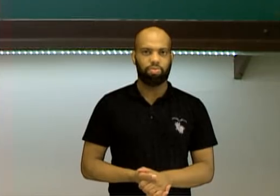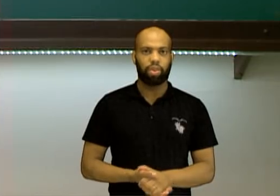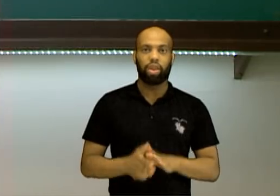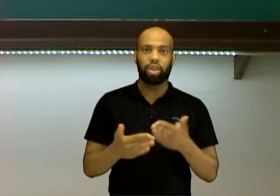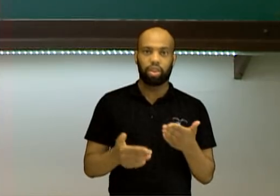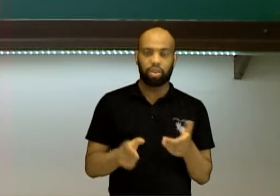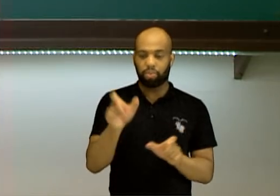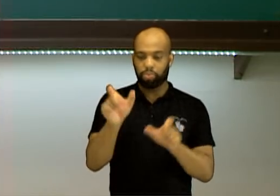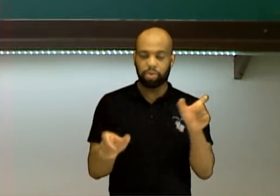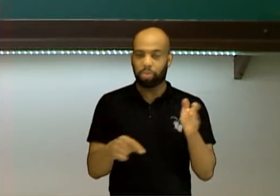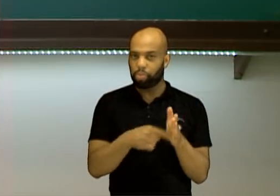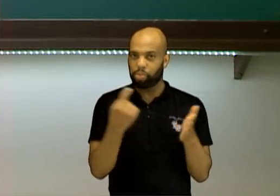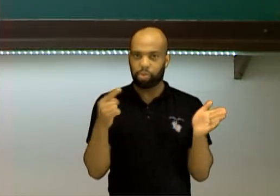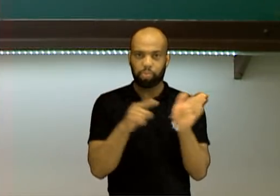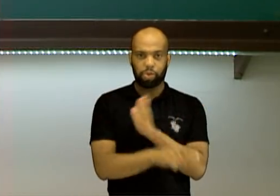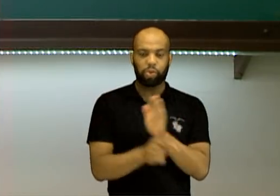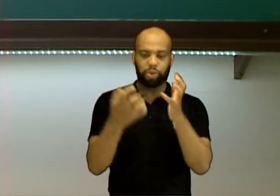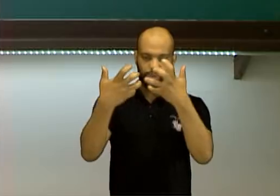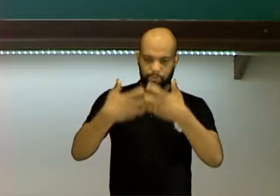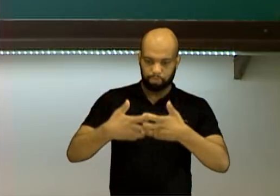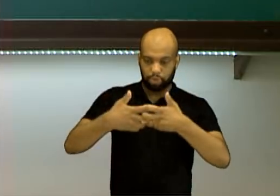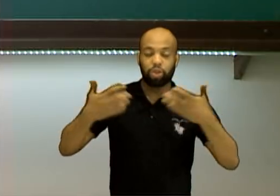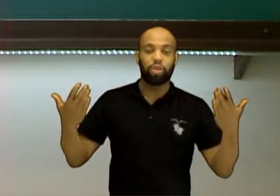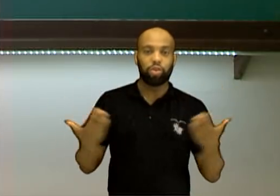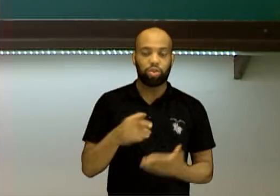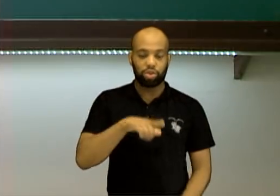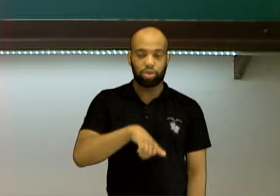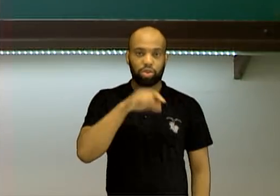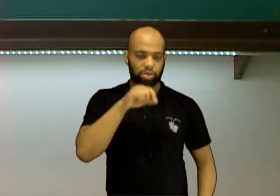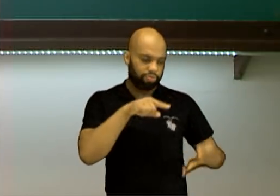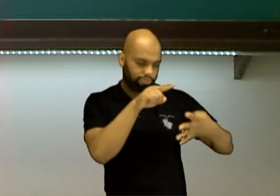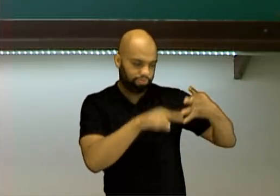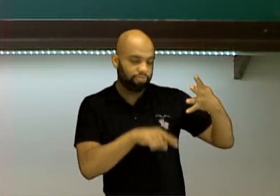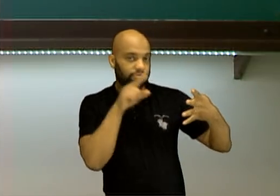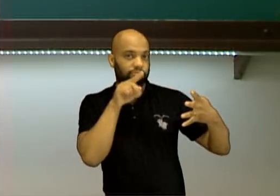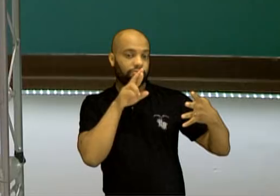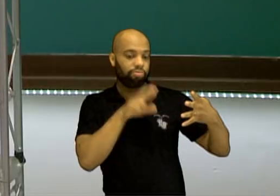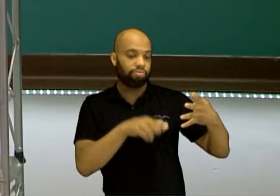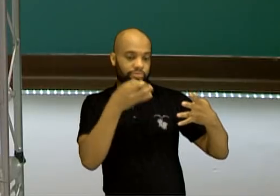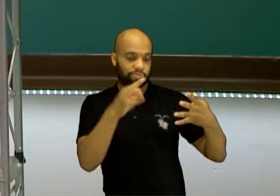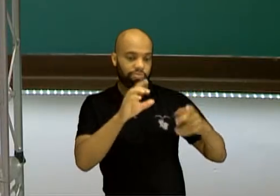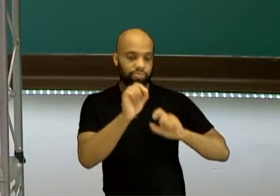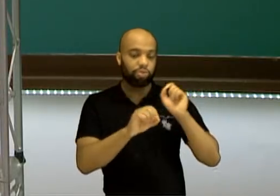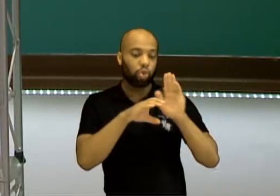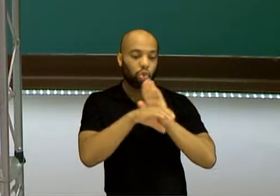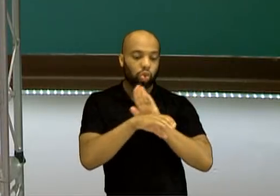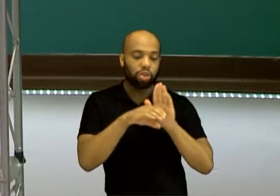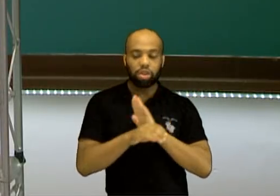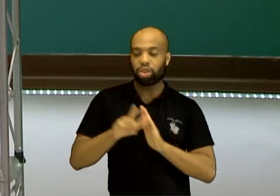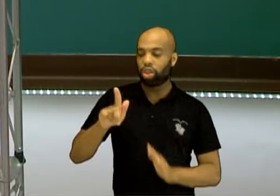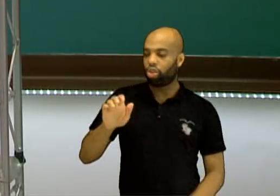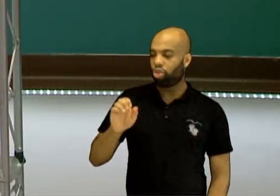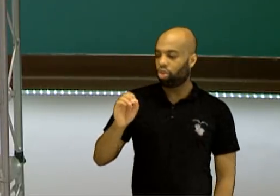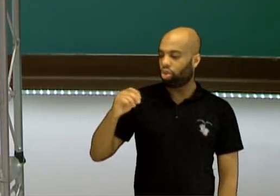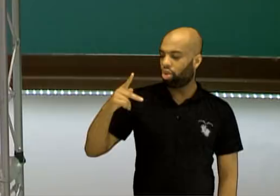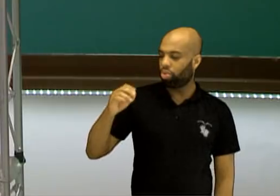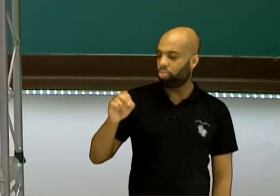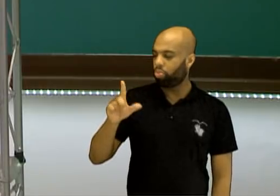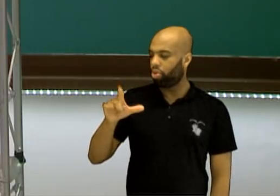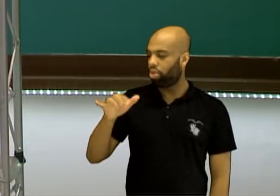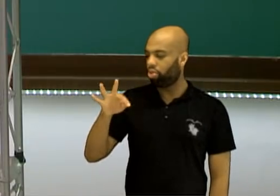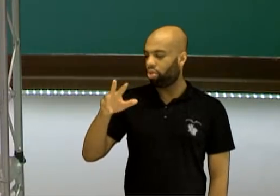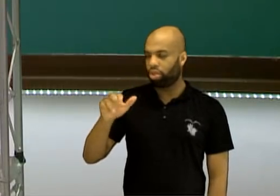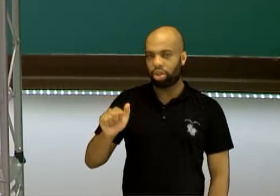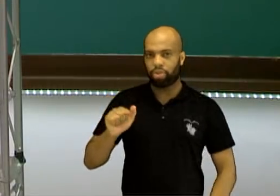Então, pessoal, primeiro quiz da aula de hoje, para vocês assinalarem a alternativa correta no que diz respeito ao conceito de geopolítica. Letra